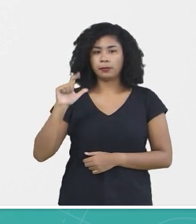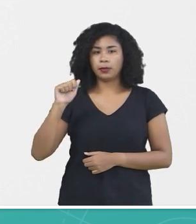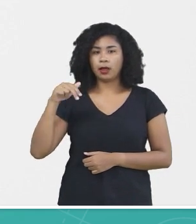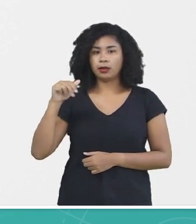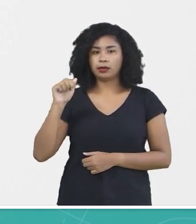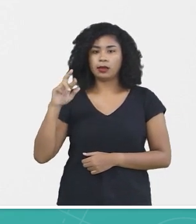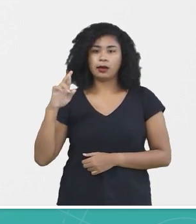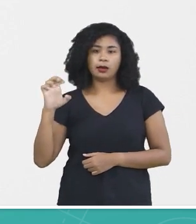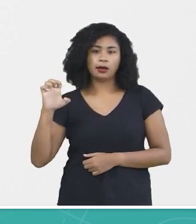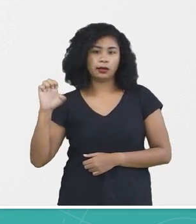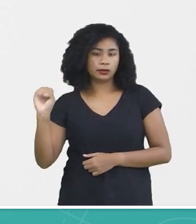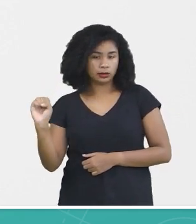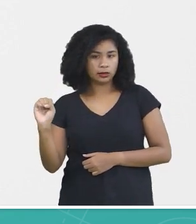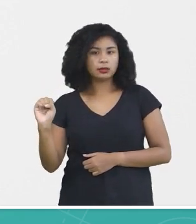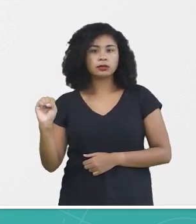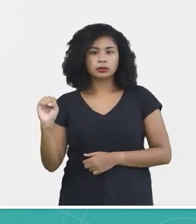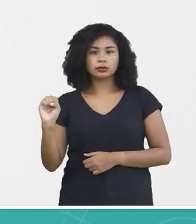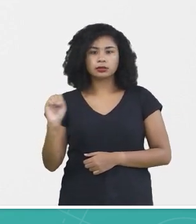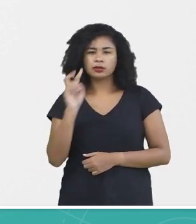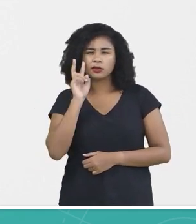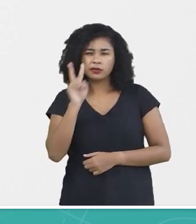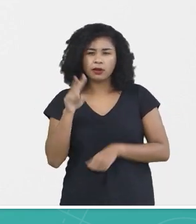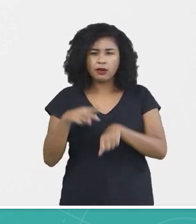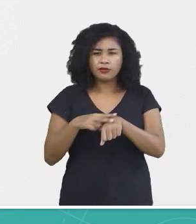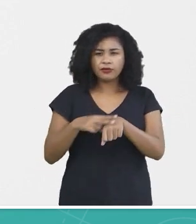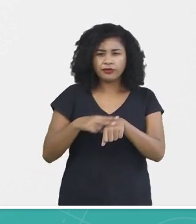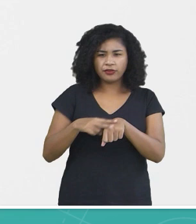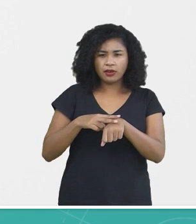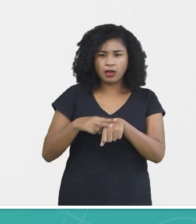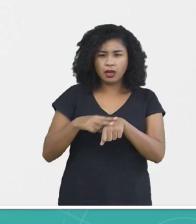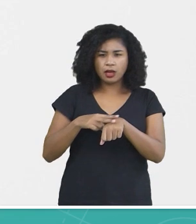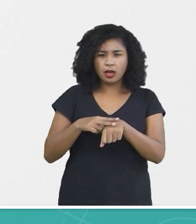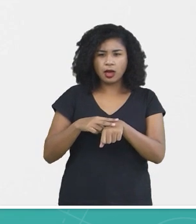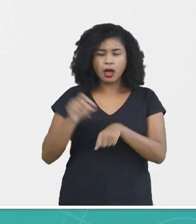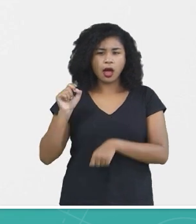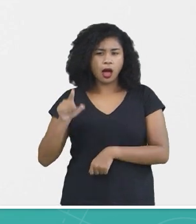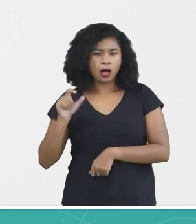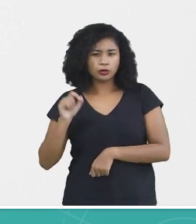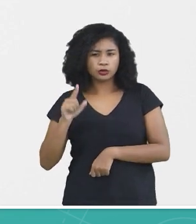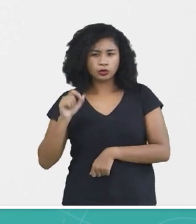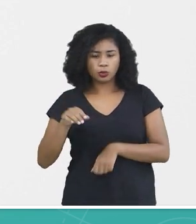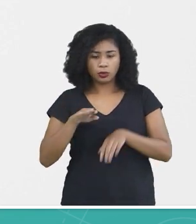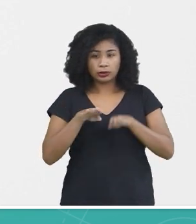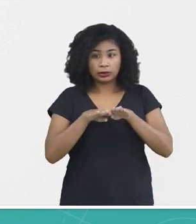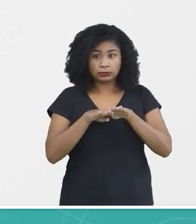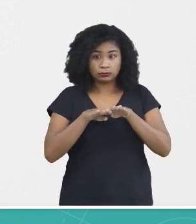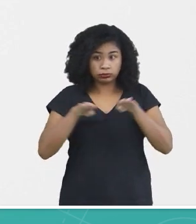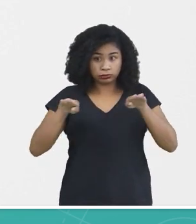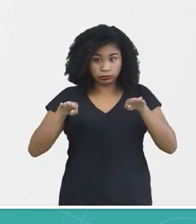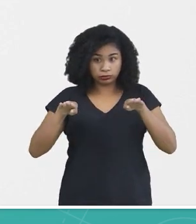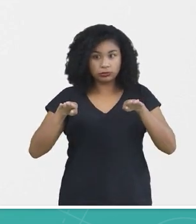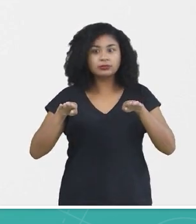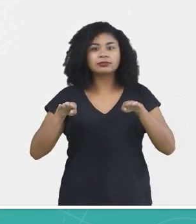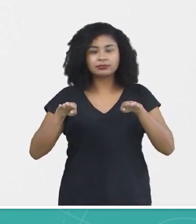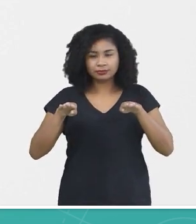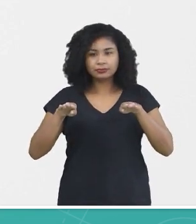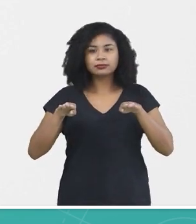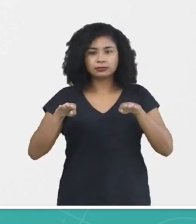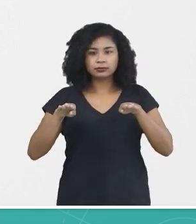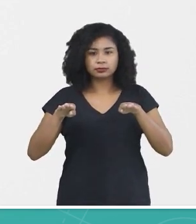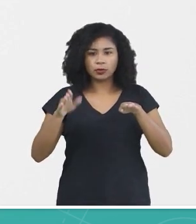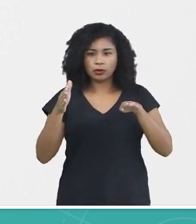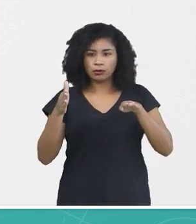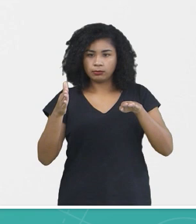retinha azul e verde, elas estão aí na tampa da caixa. Na parede ao lado, nós temos outras duas retas,